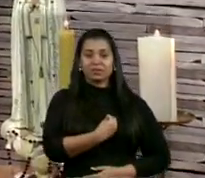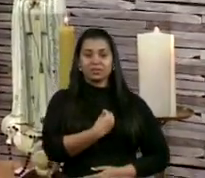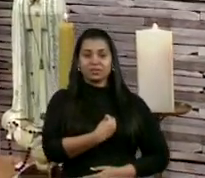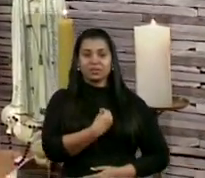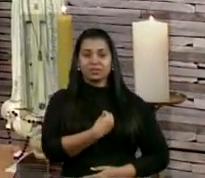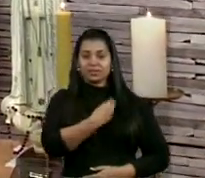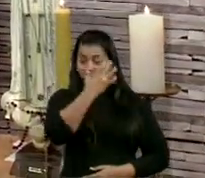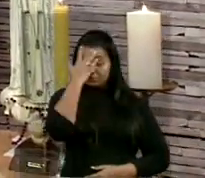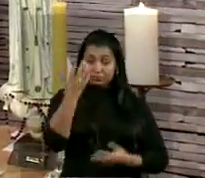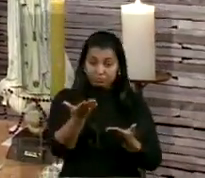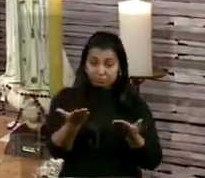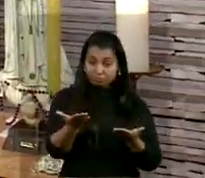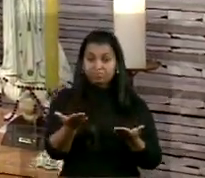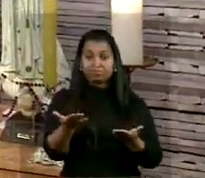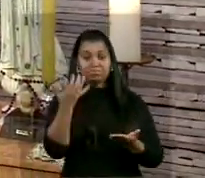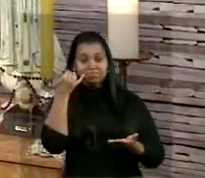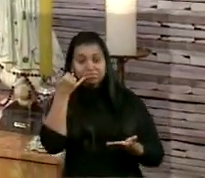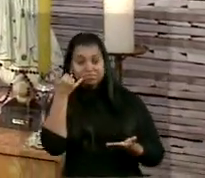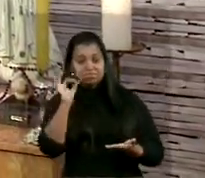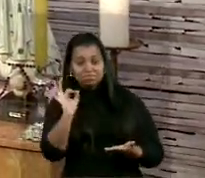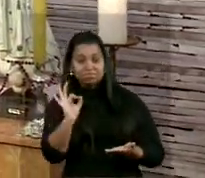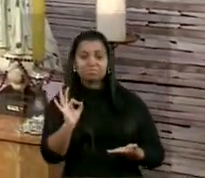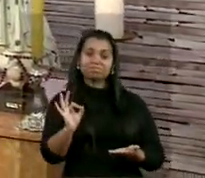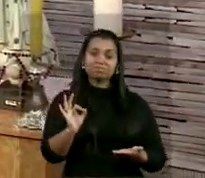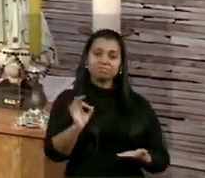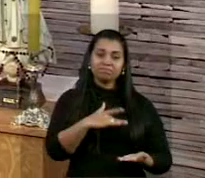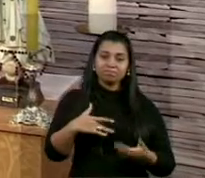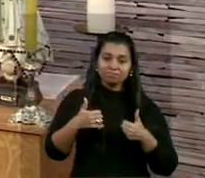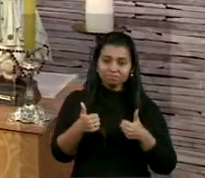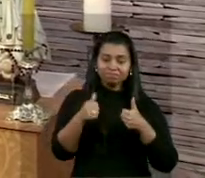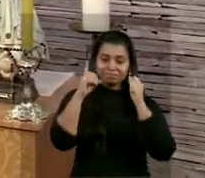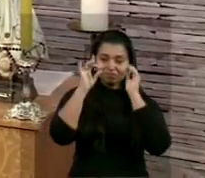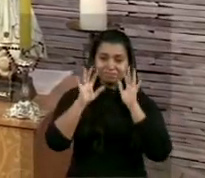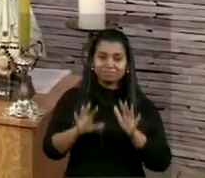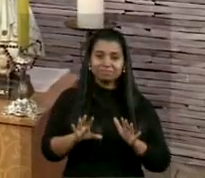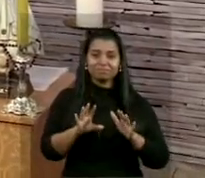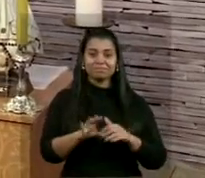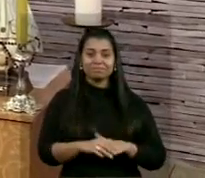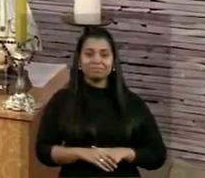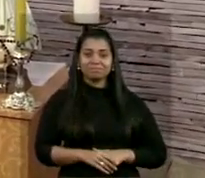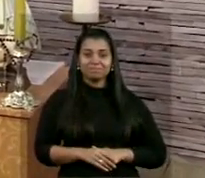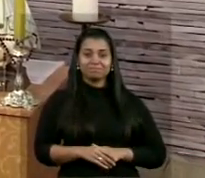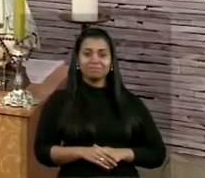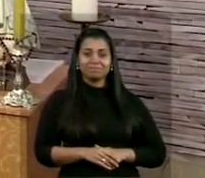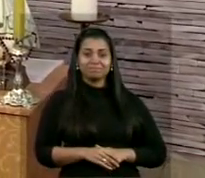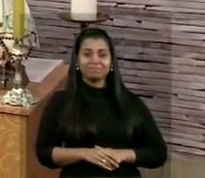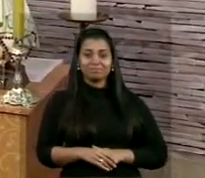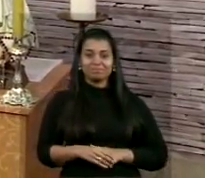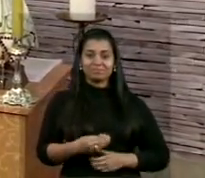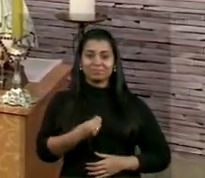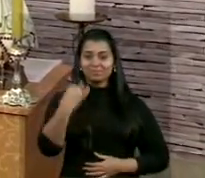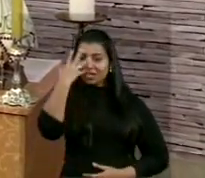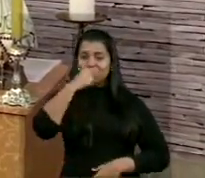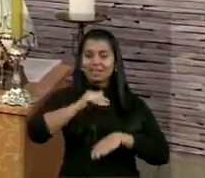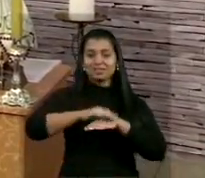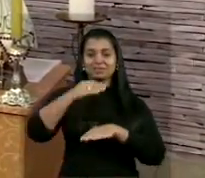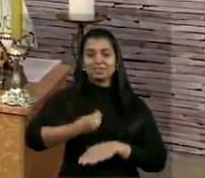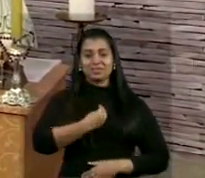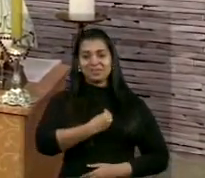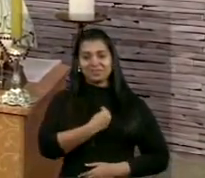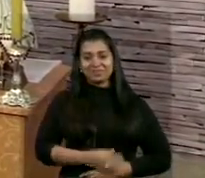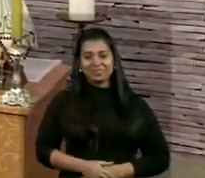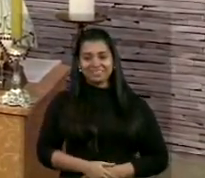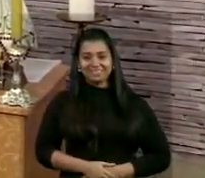o telespectador não atendeu, tudo bem com a senhora? Deus abençoe. Beleza, mais bonito ao vivo.